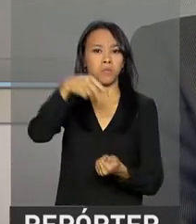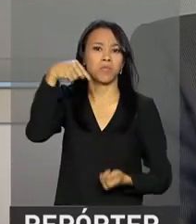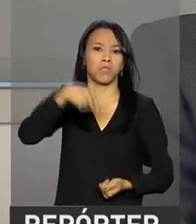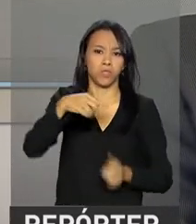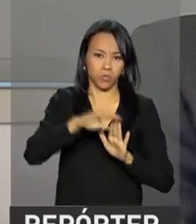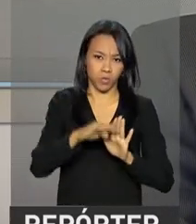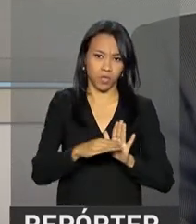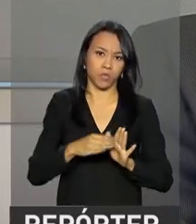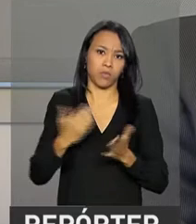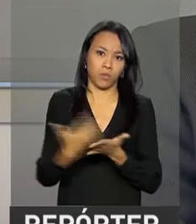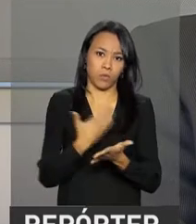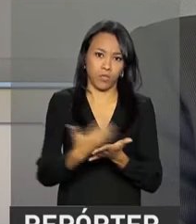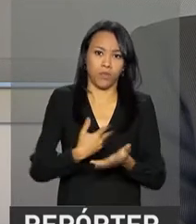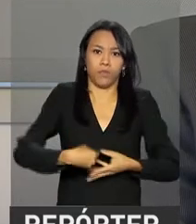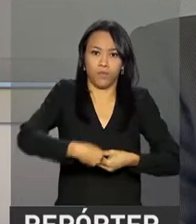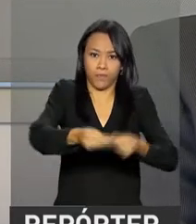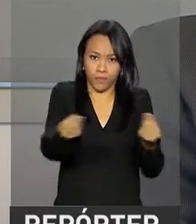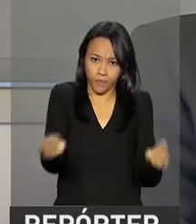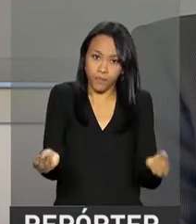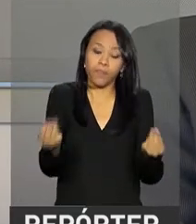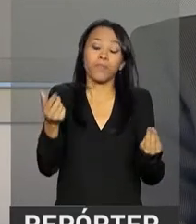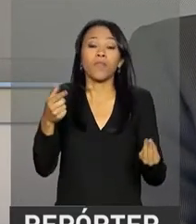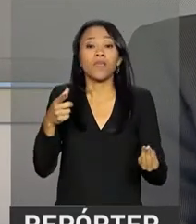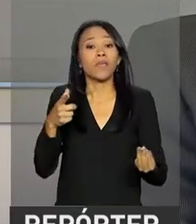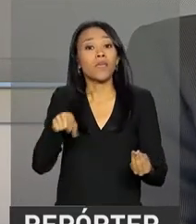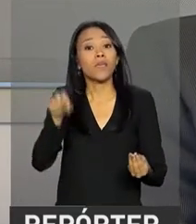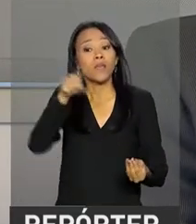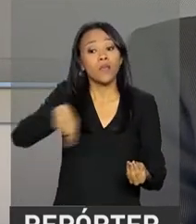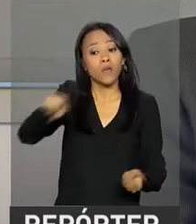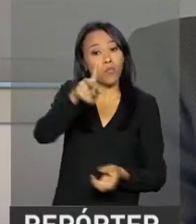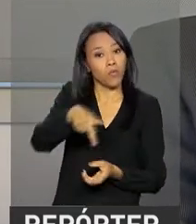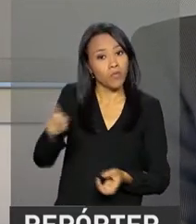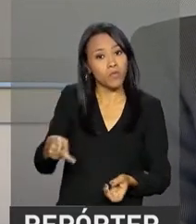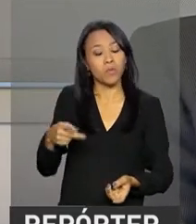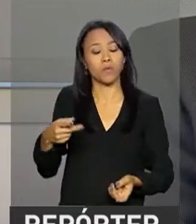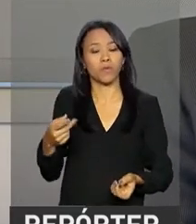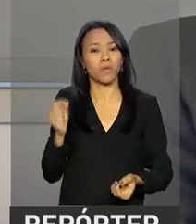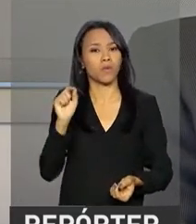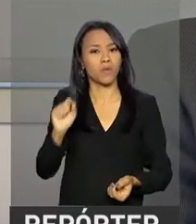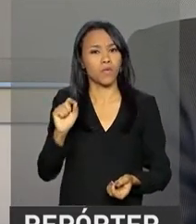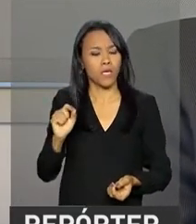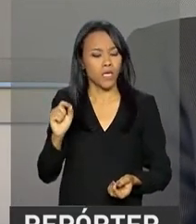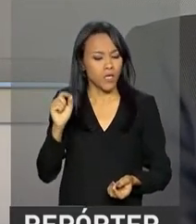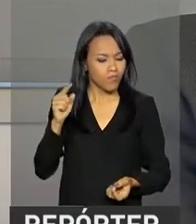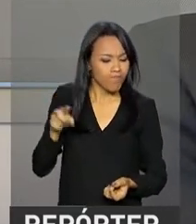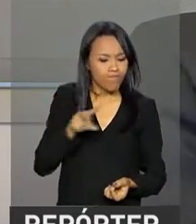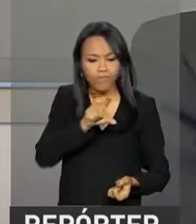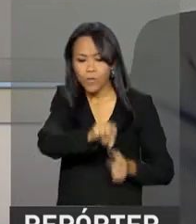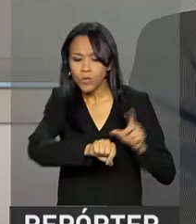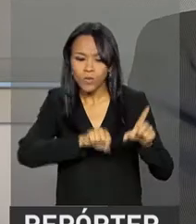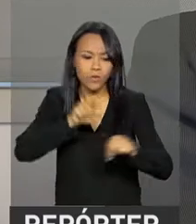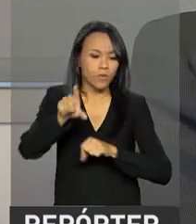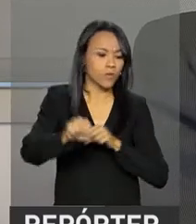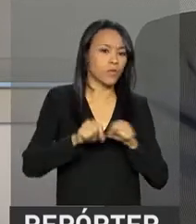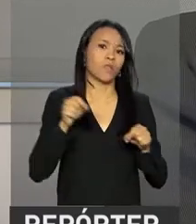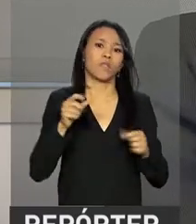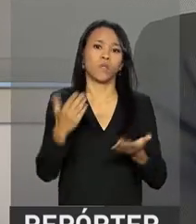onde existe a possibilidade de o professor encontrar o livro que é mais adequado à sua realidade.